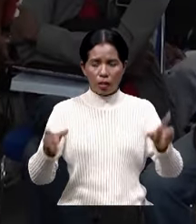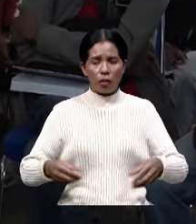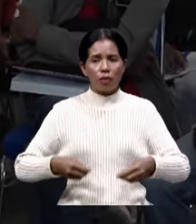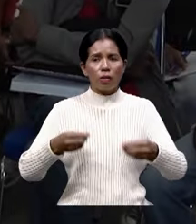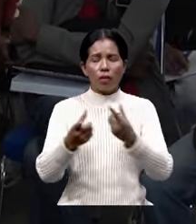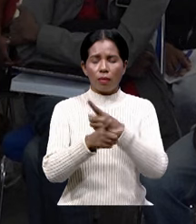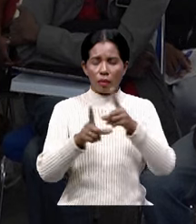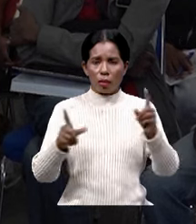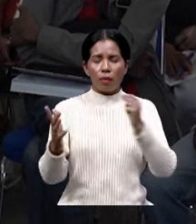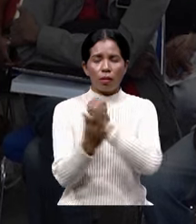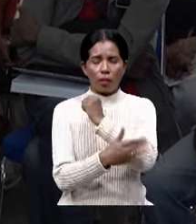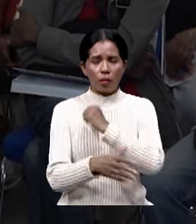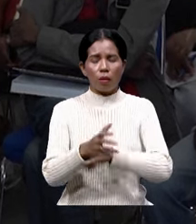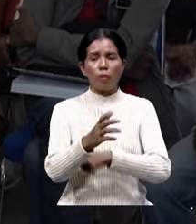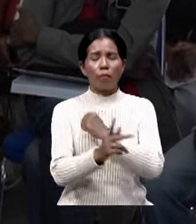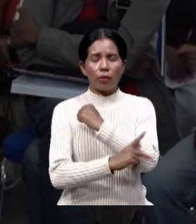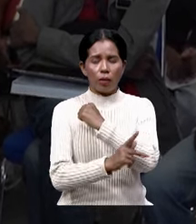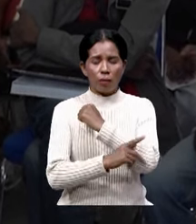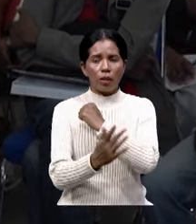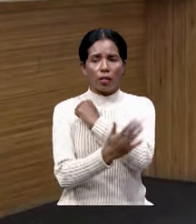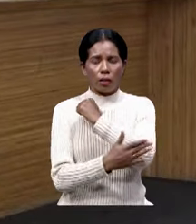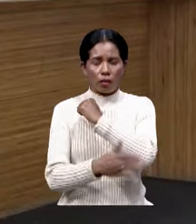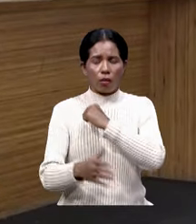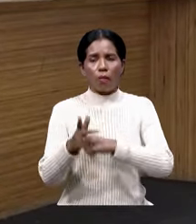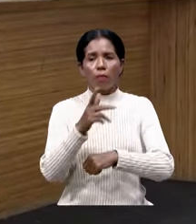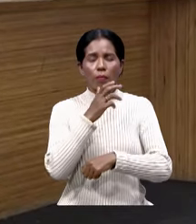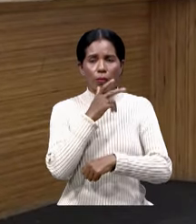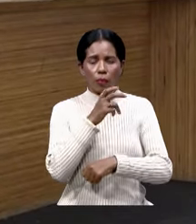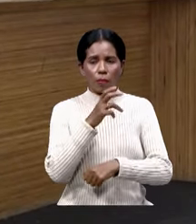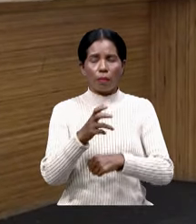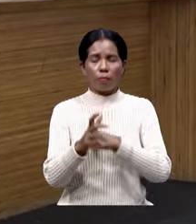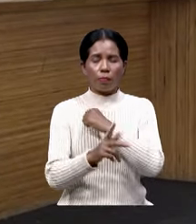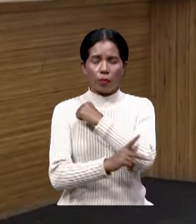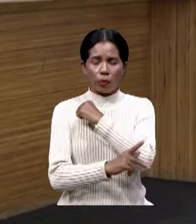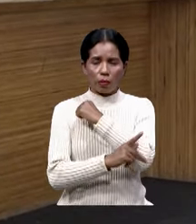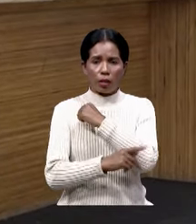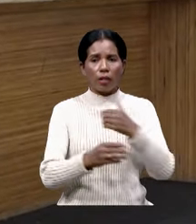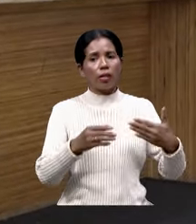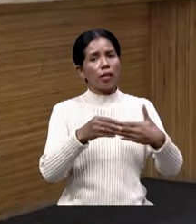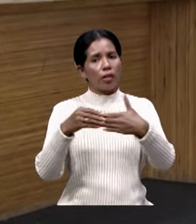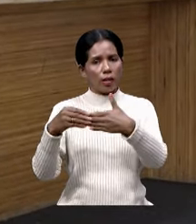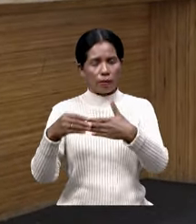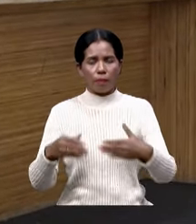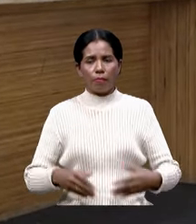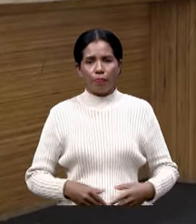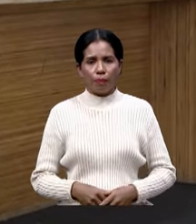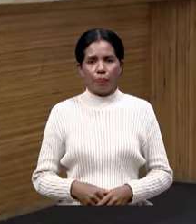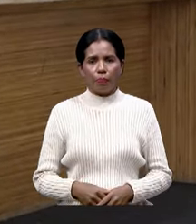liberd Portugal NOB Portugal ukon tus Zem